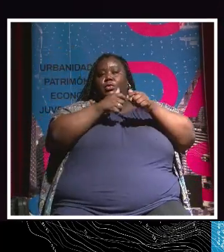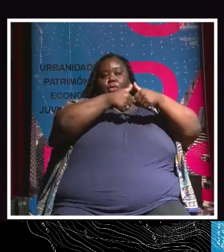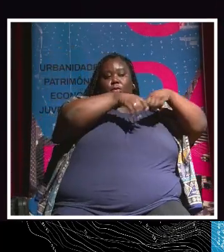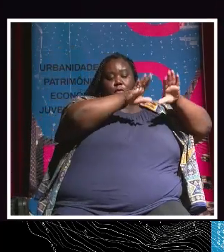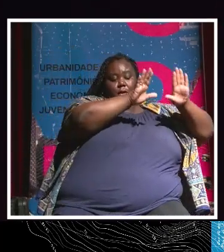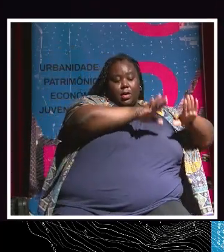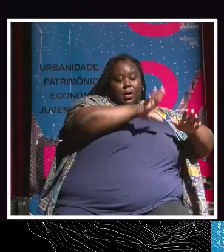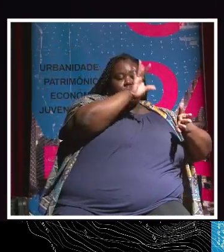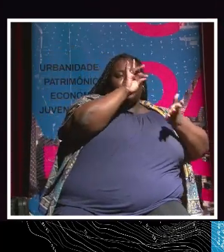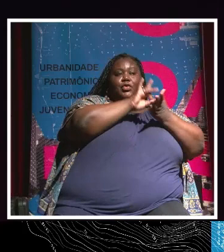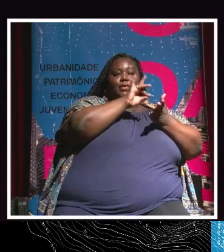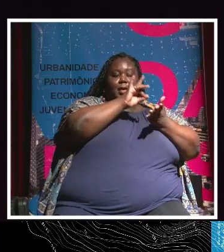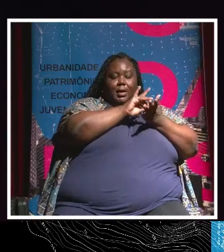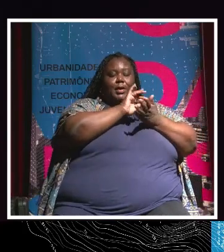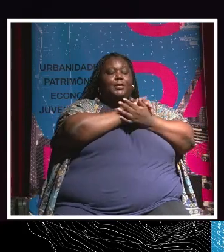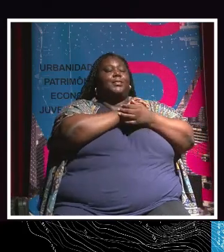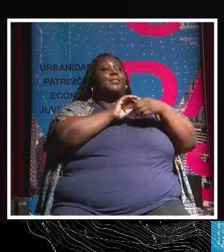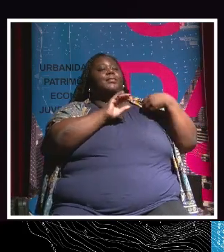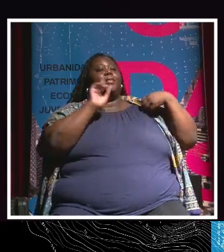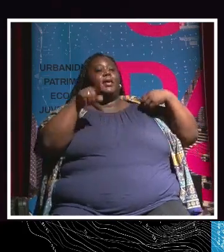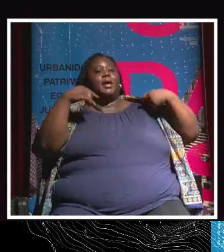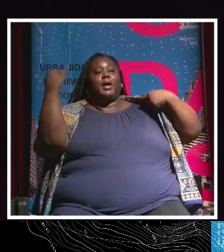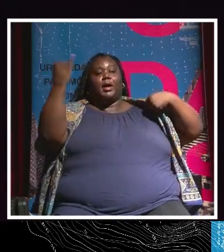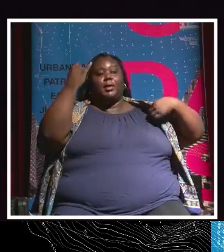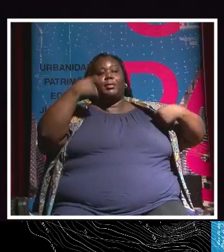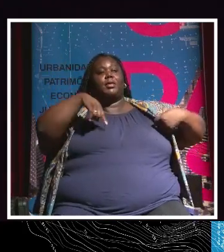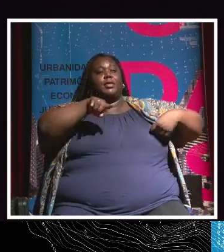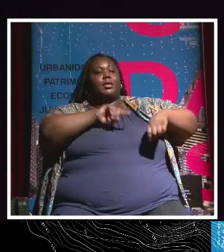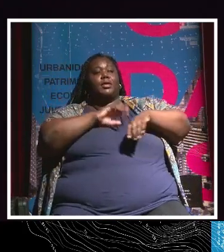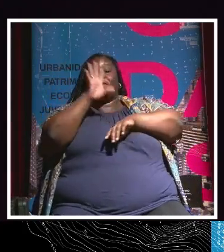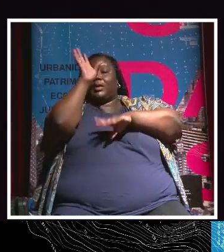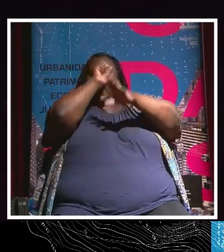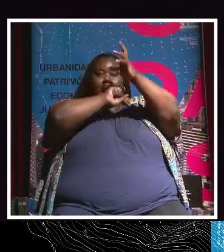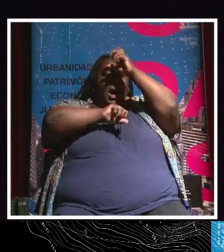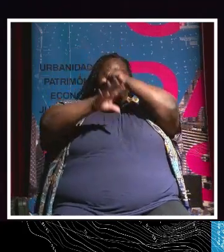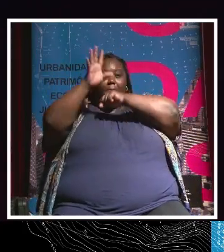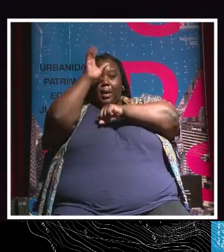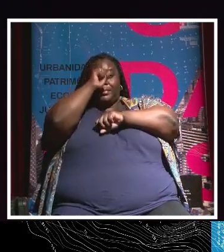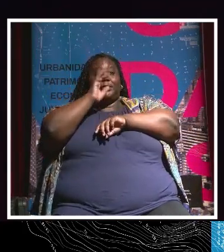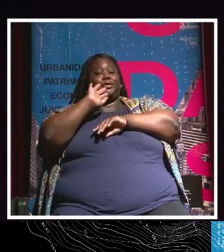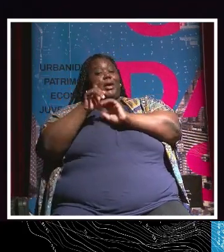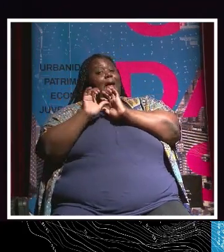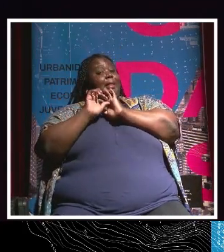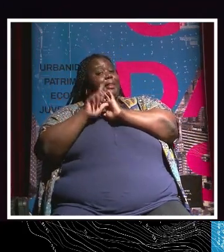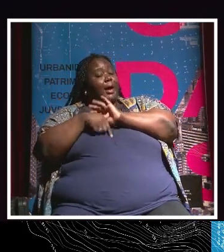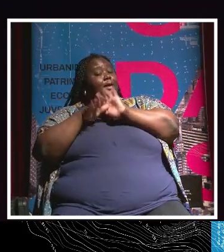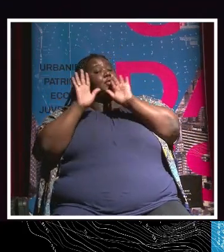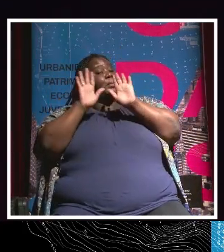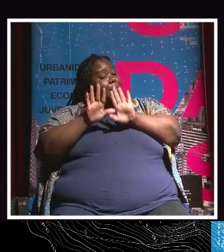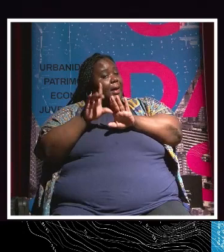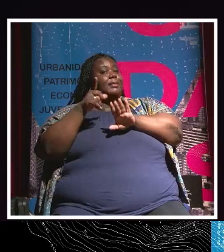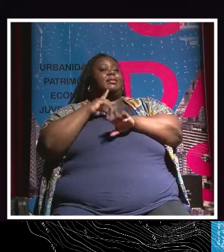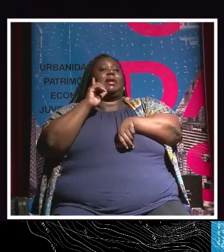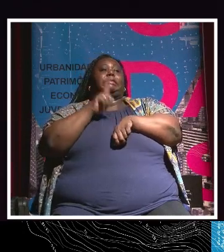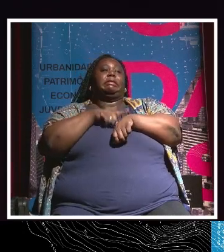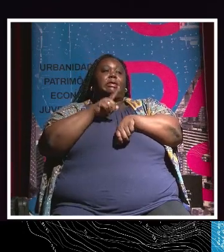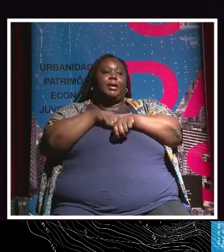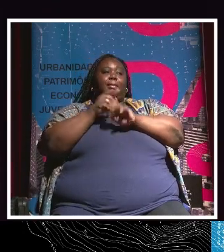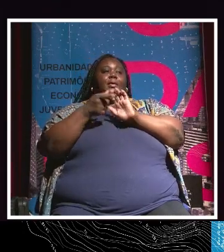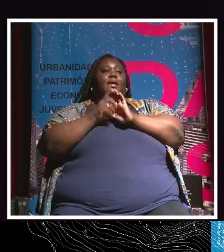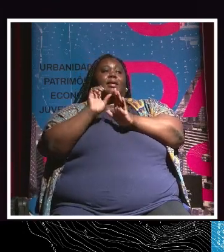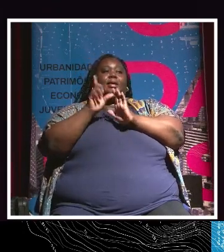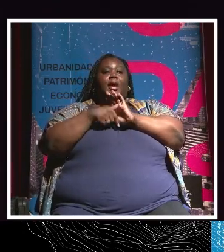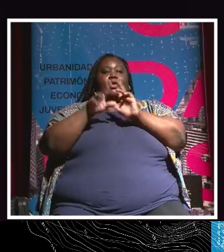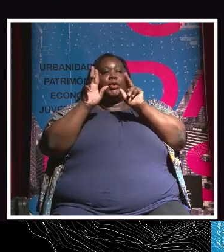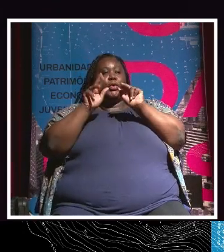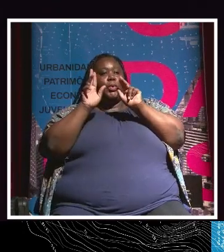de verdade. E é importante a gente ir aprendendo, né? Já é tarde, mas antes tarde do que nunca